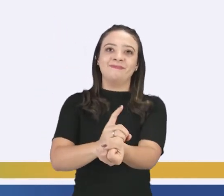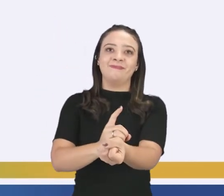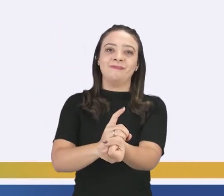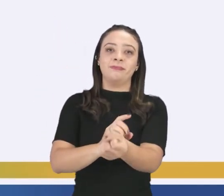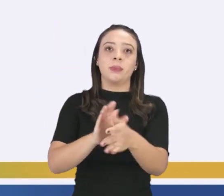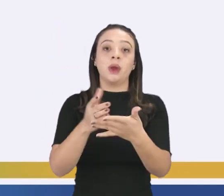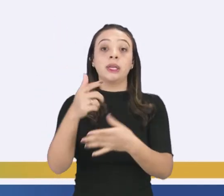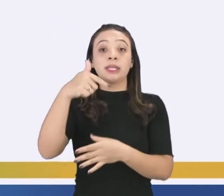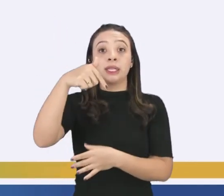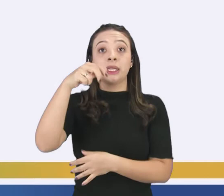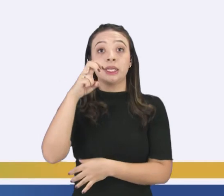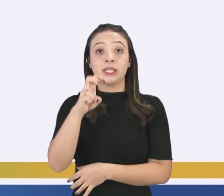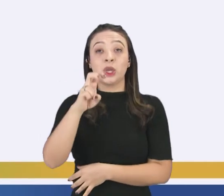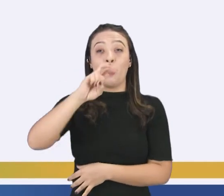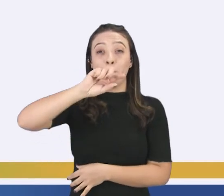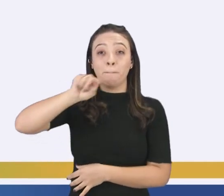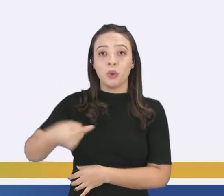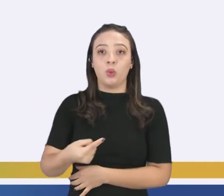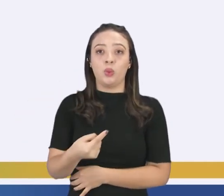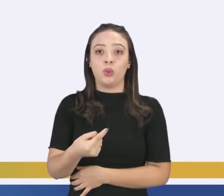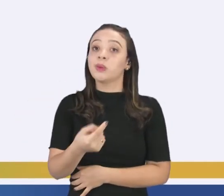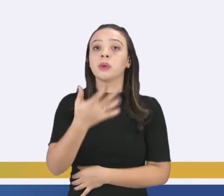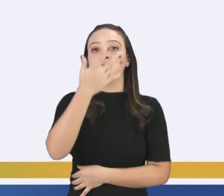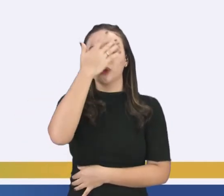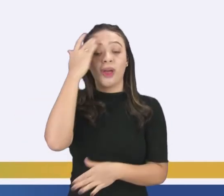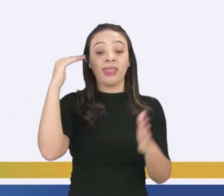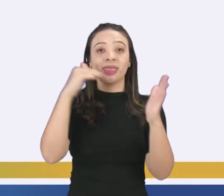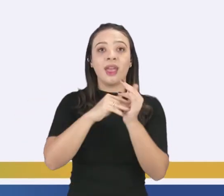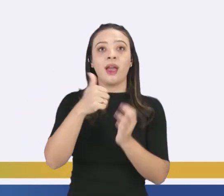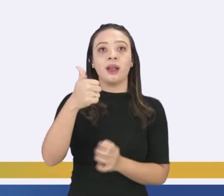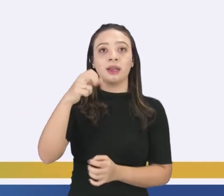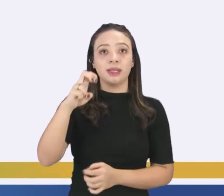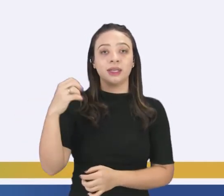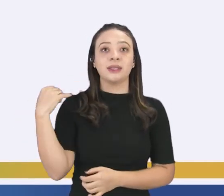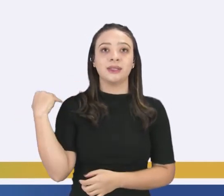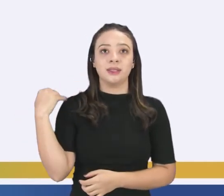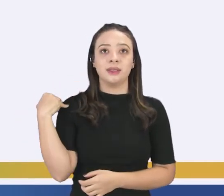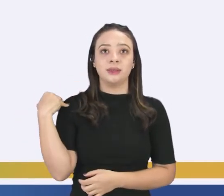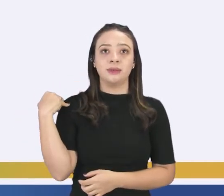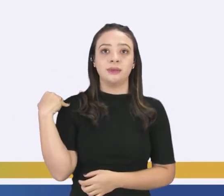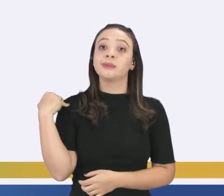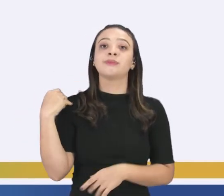75 mil menores com até 15 anos desenvolveu a doença